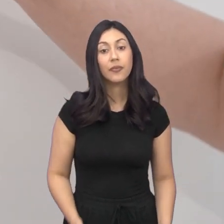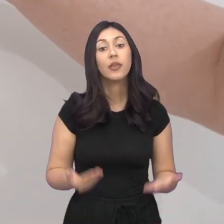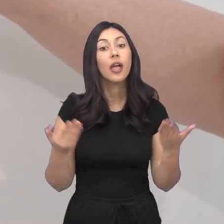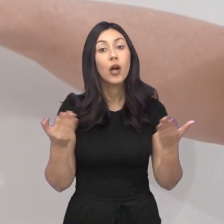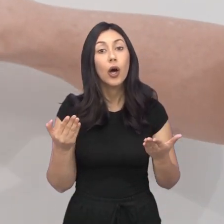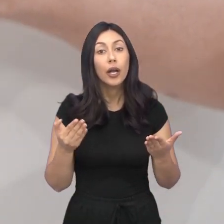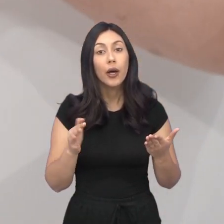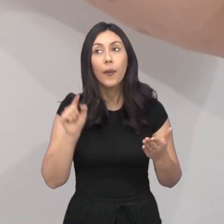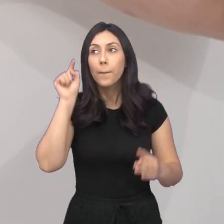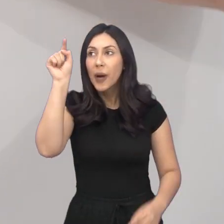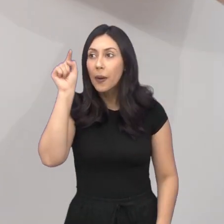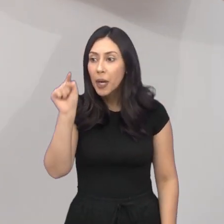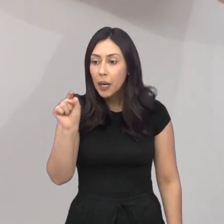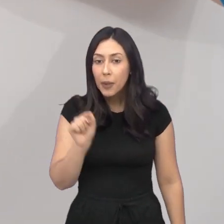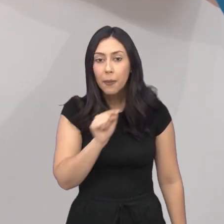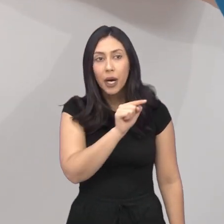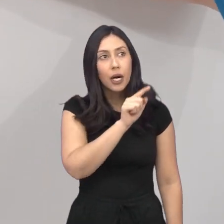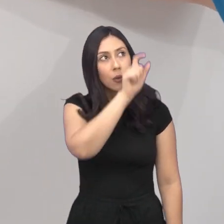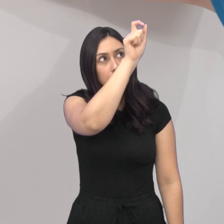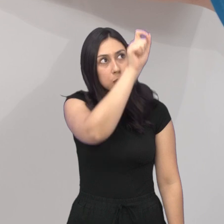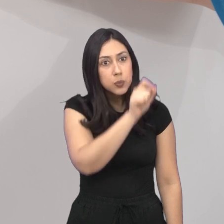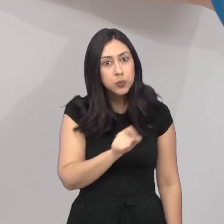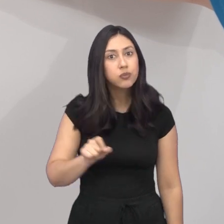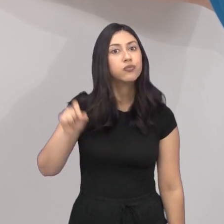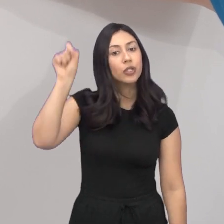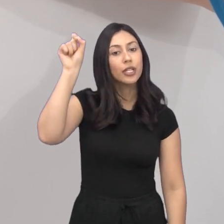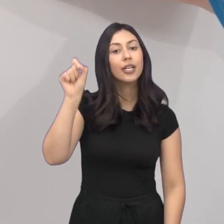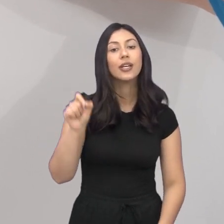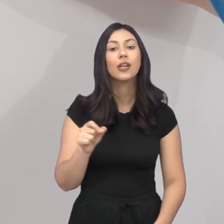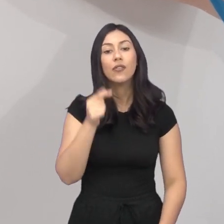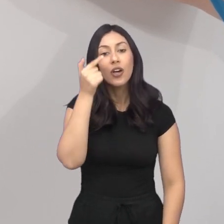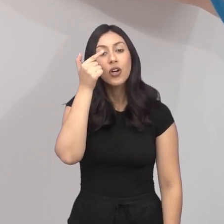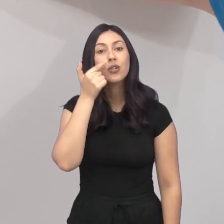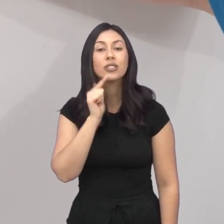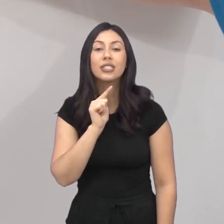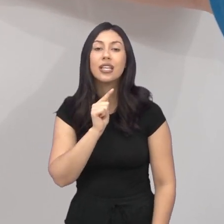Agora, unindo os pontos, a gente vai conseguir desenhar o gráfico da parábola.